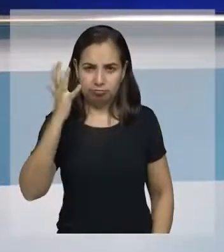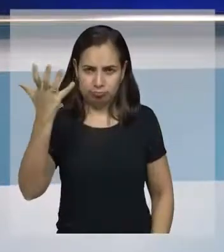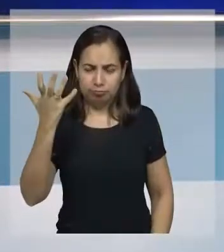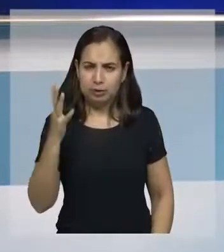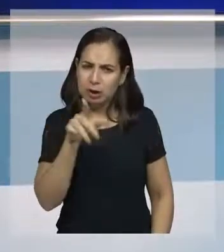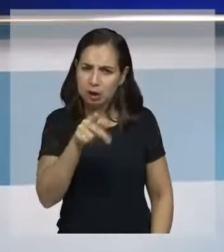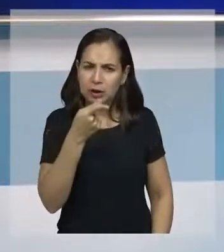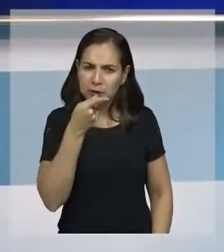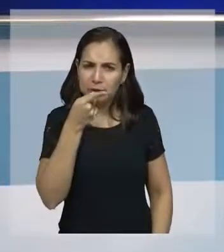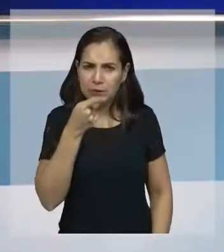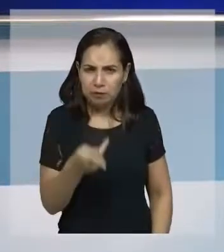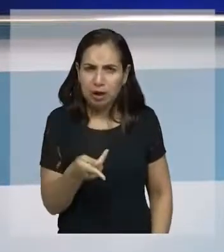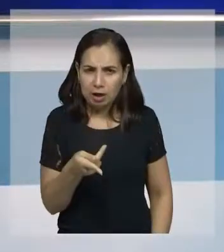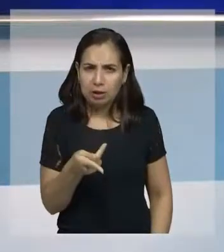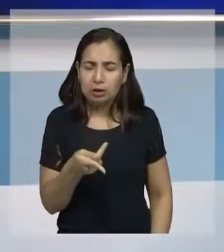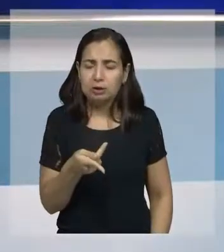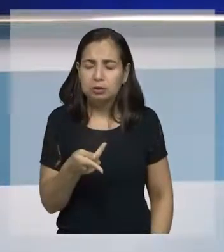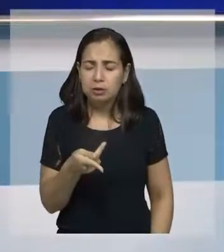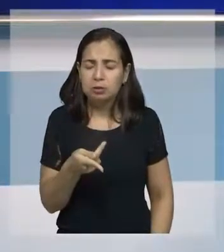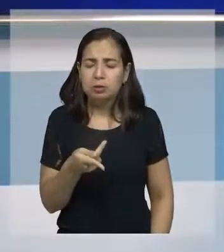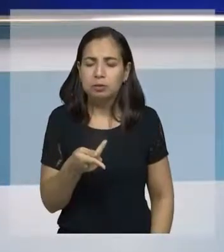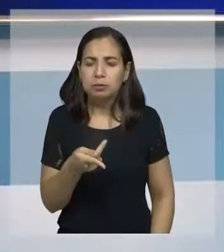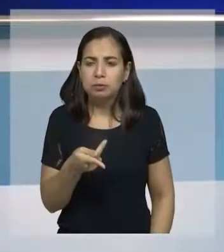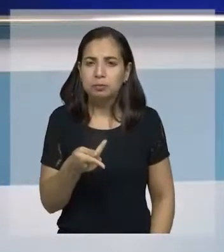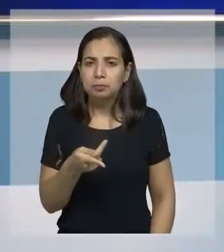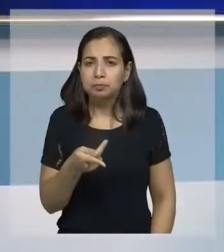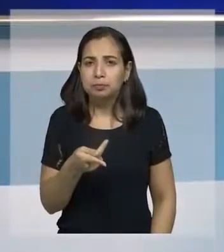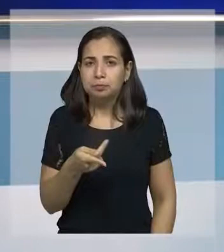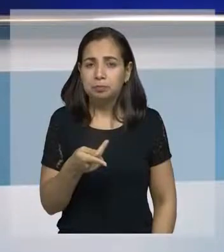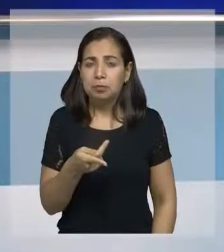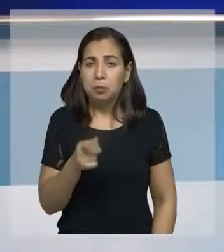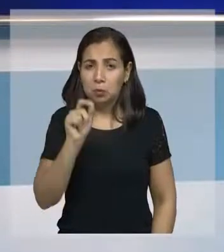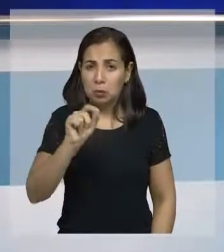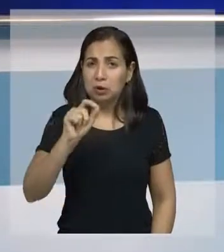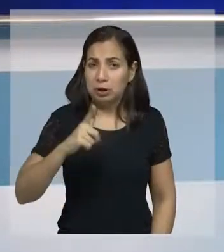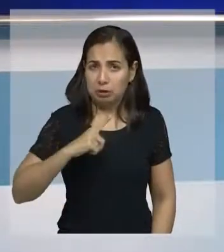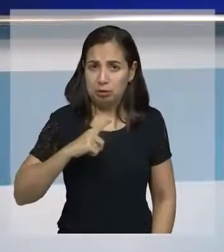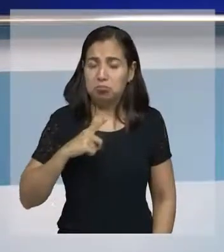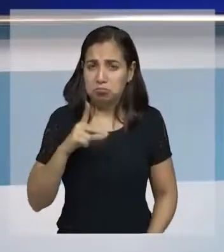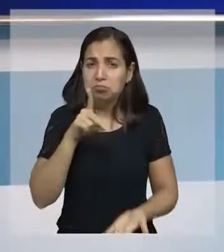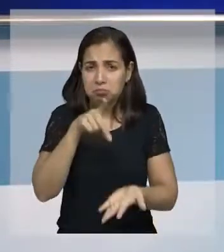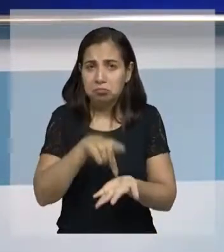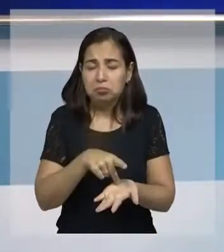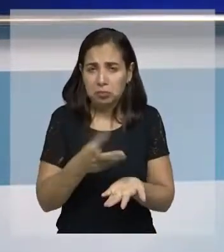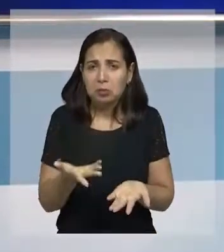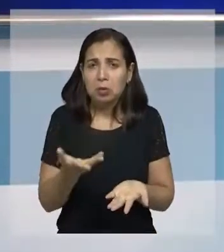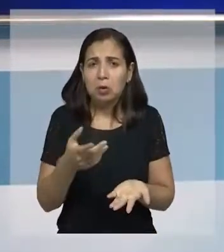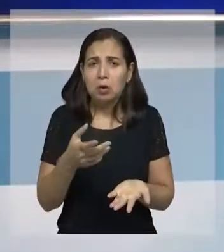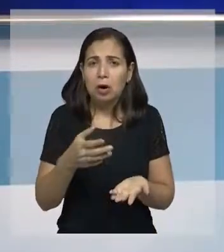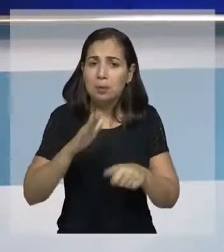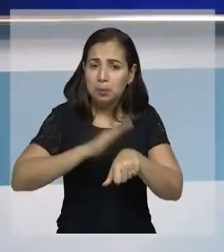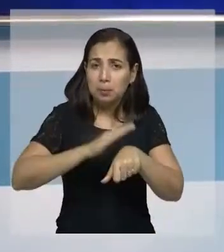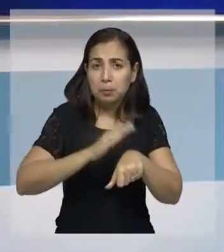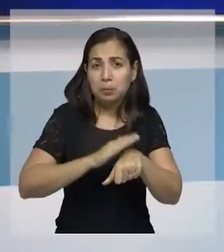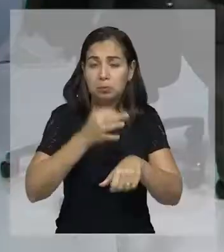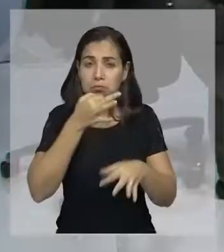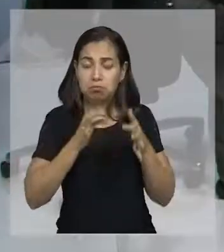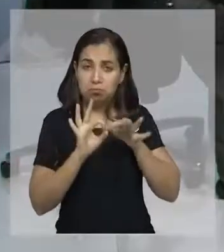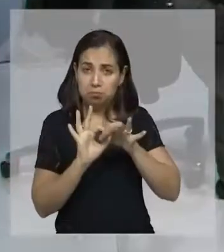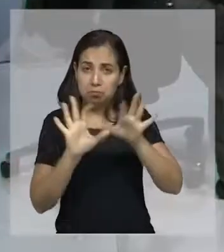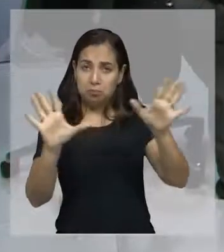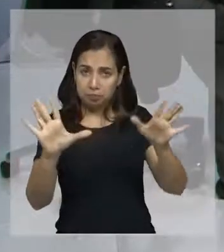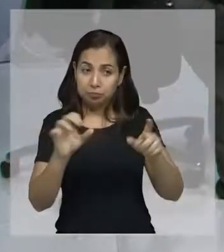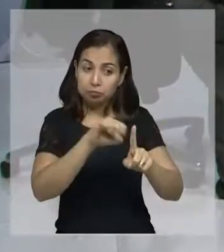isso é senso comum, e predomina, né, porque no regime democrático, a sociedade é quem é chamada, obviamente,